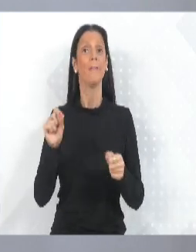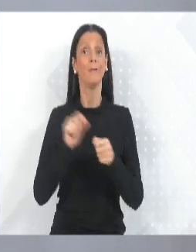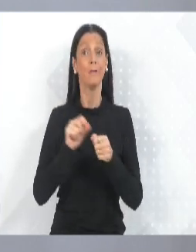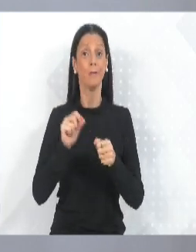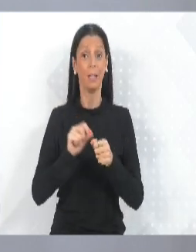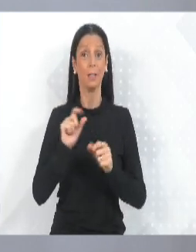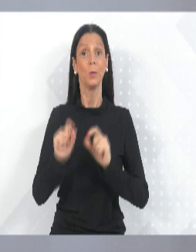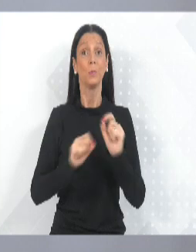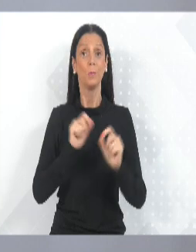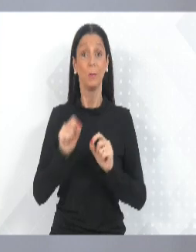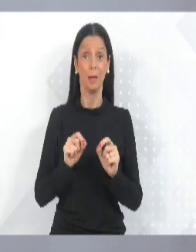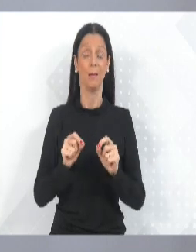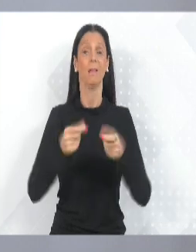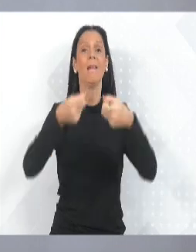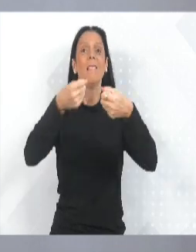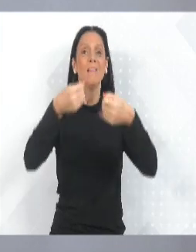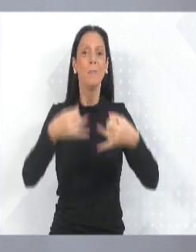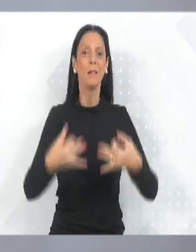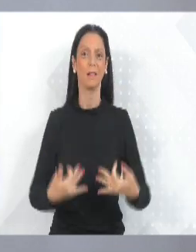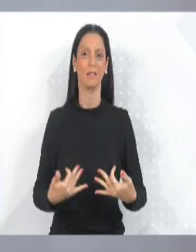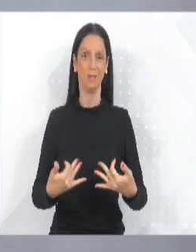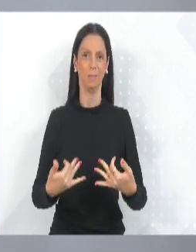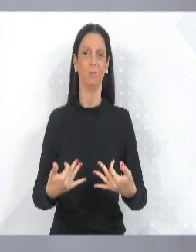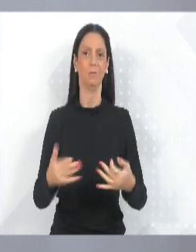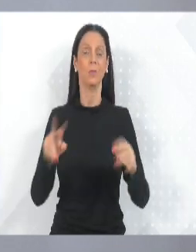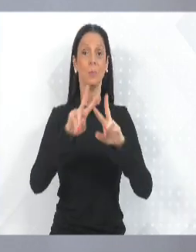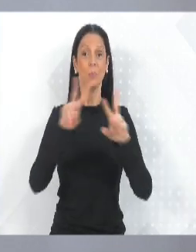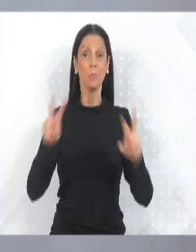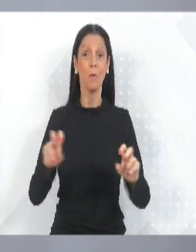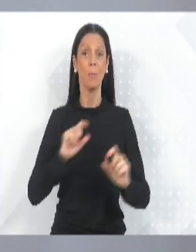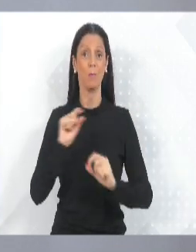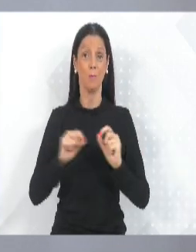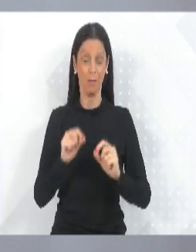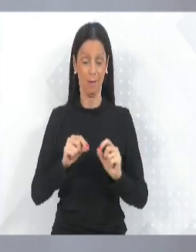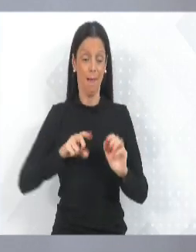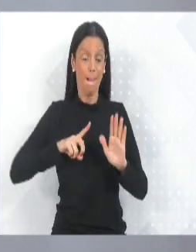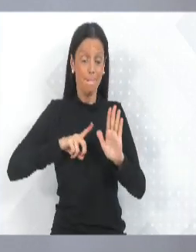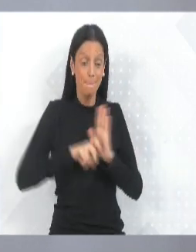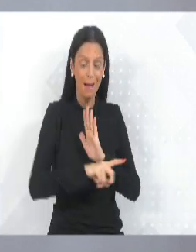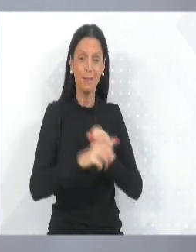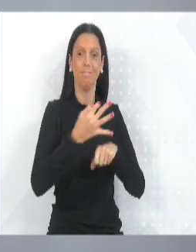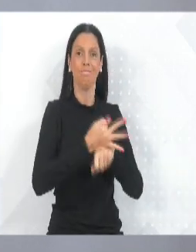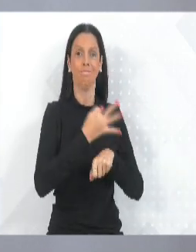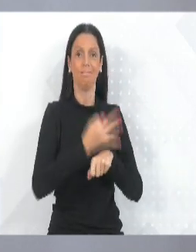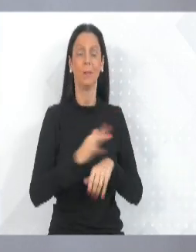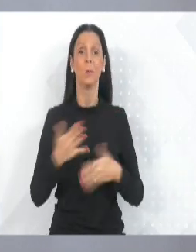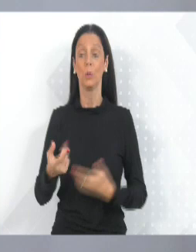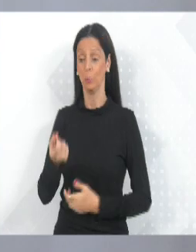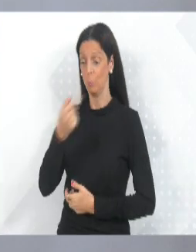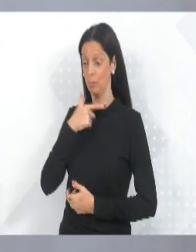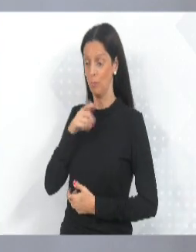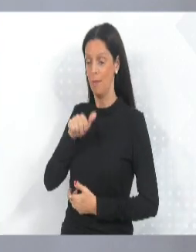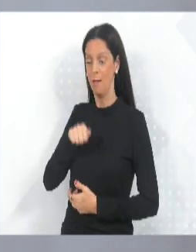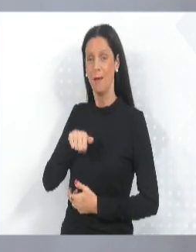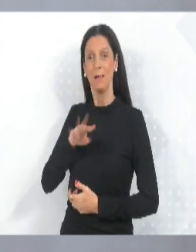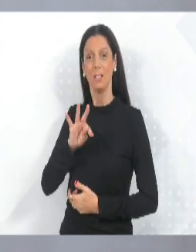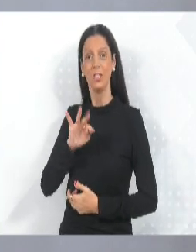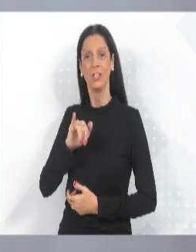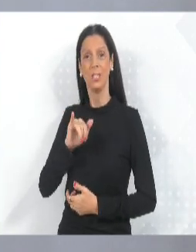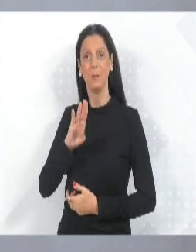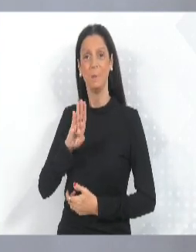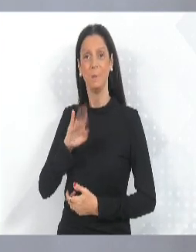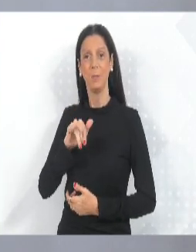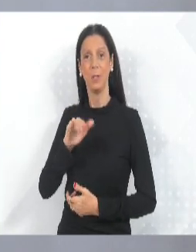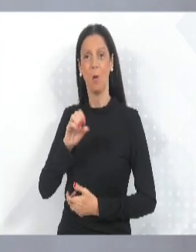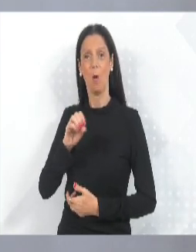de de explicação da Resistência bacteriana Toda vez que você toma antibiótico você mexe na sua microbiota